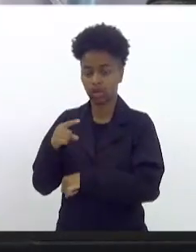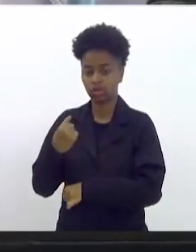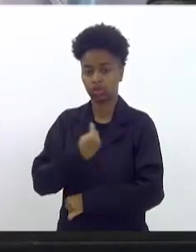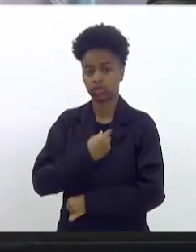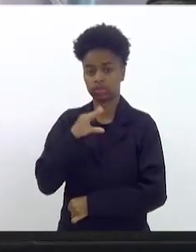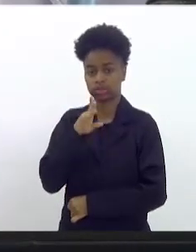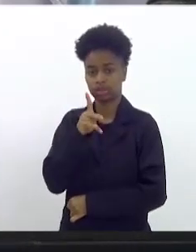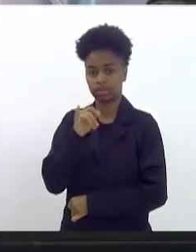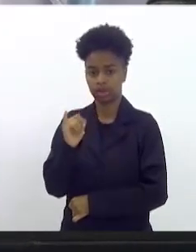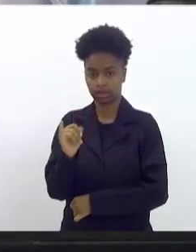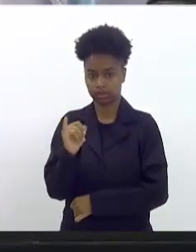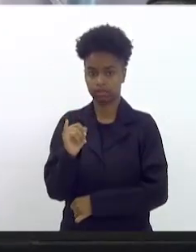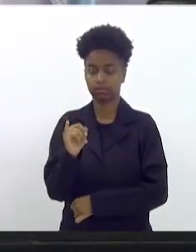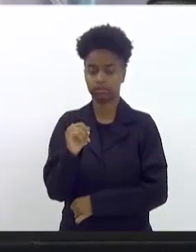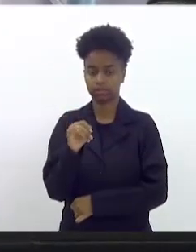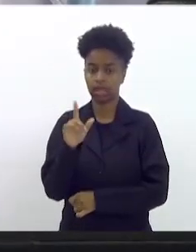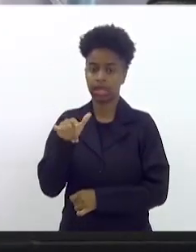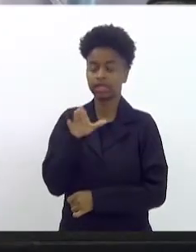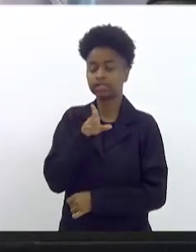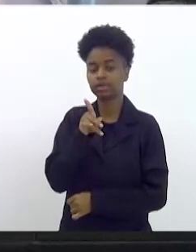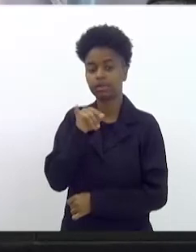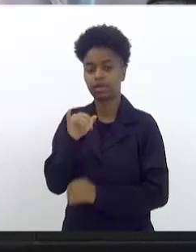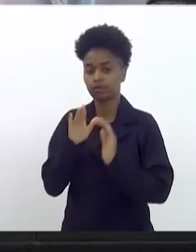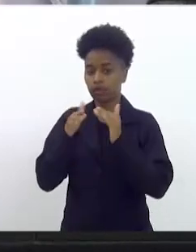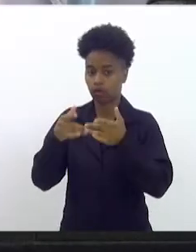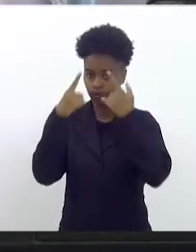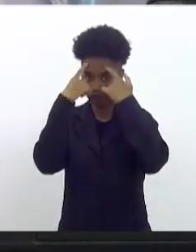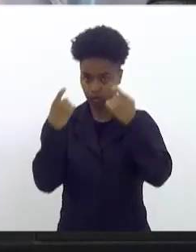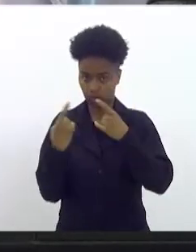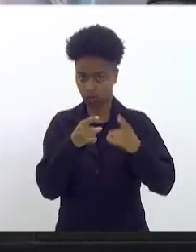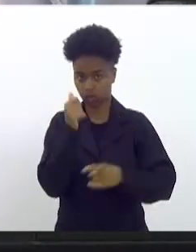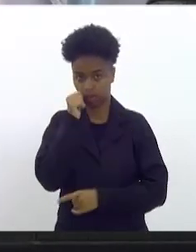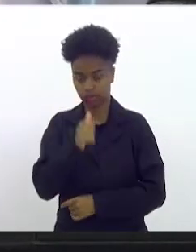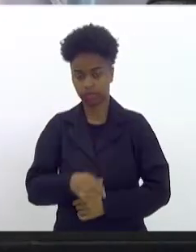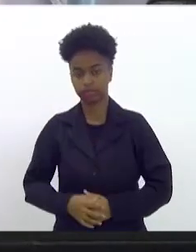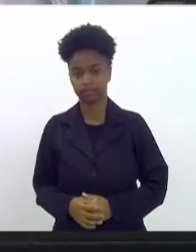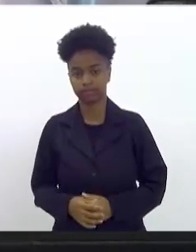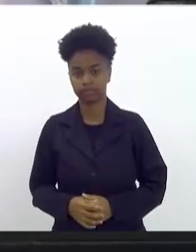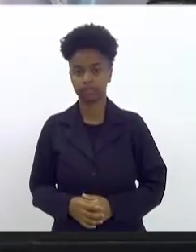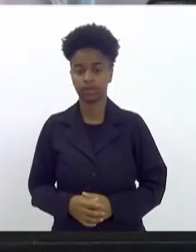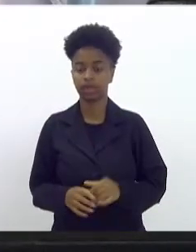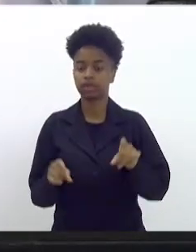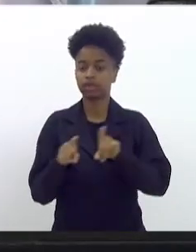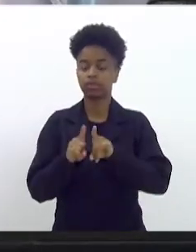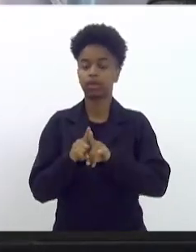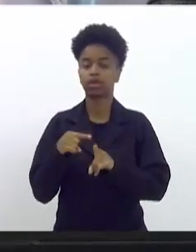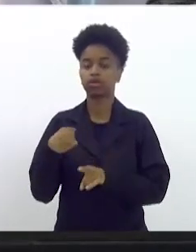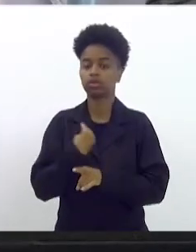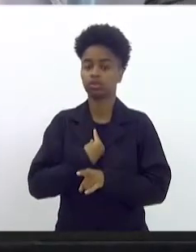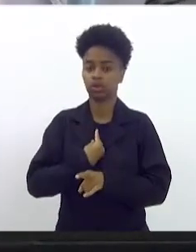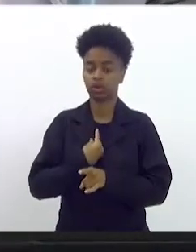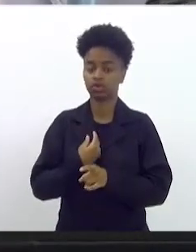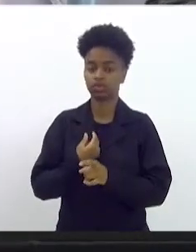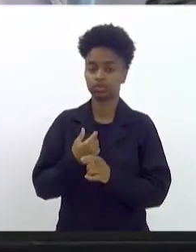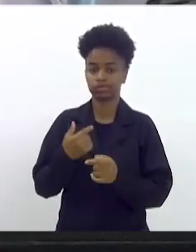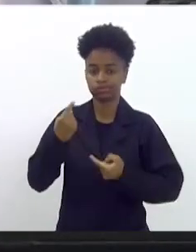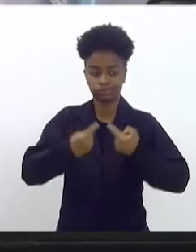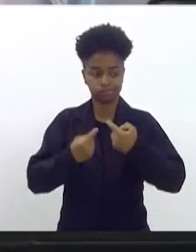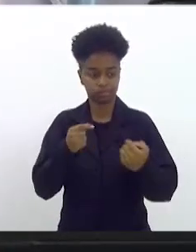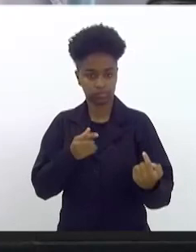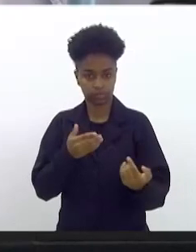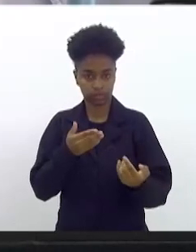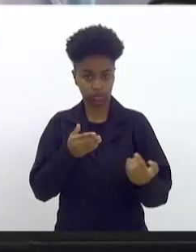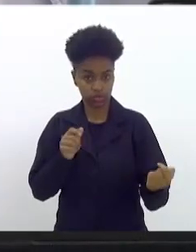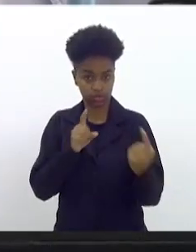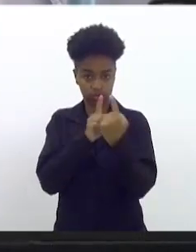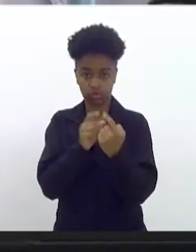nossa CPI, da CPI da violência contra a mulher. Vamos também falar com o Poder Judiciário, lembrando aqui